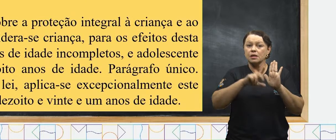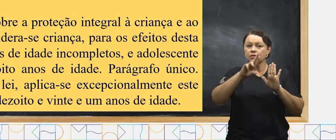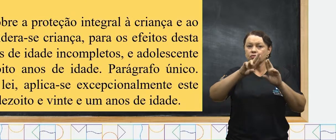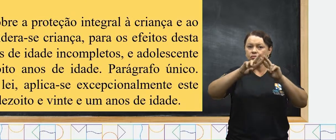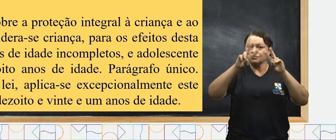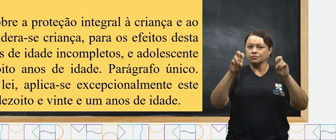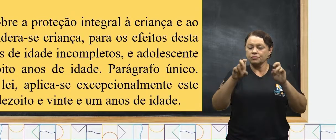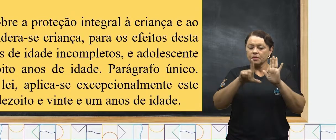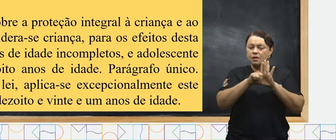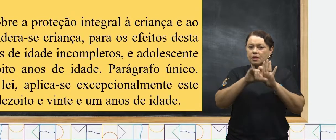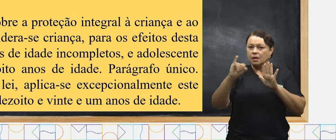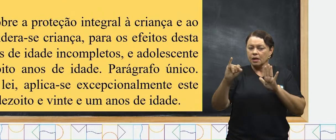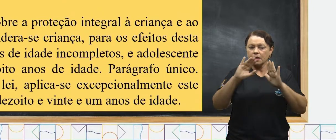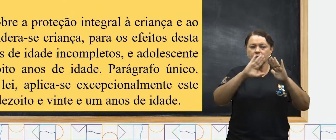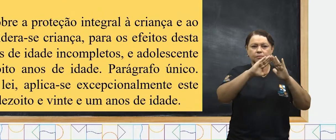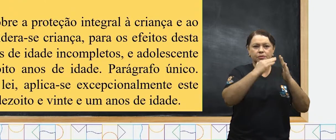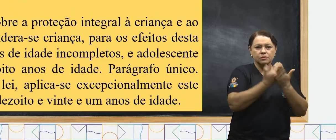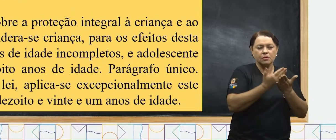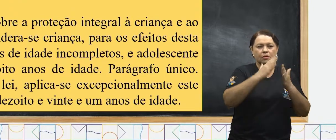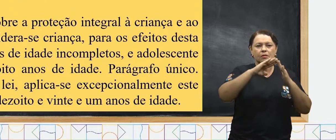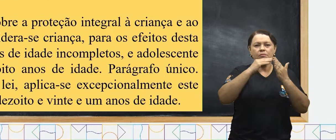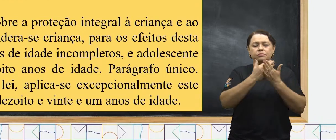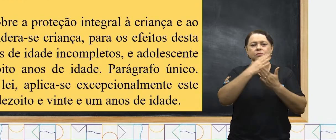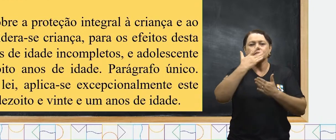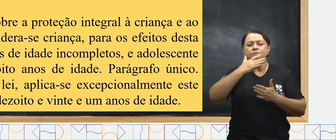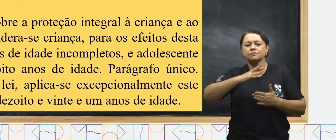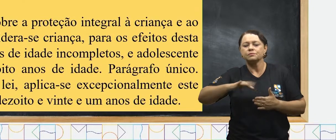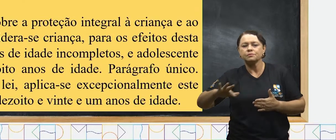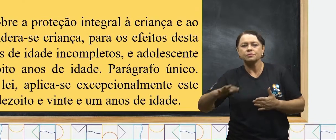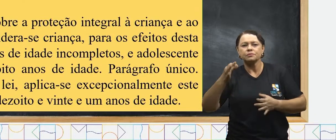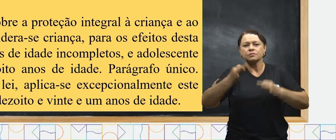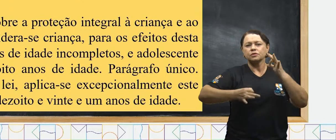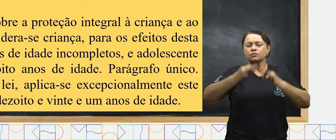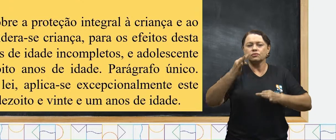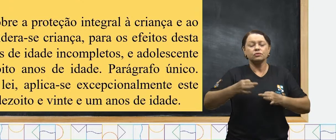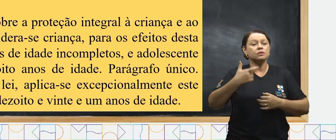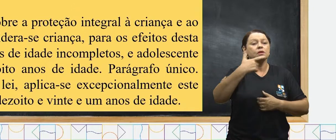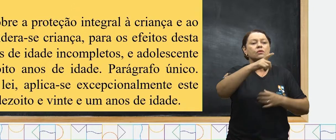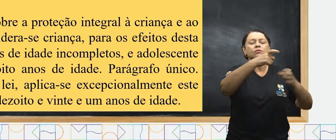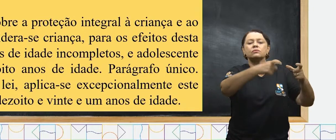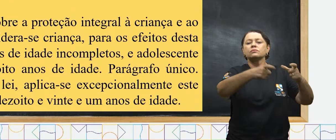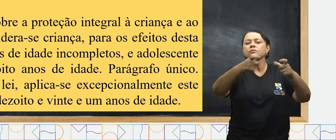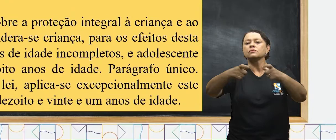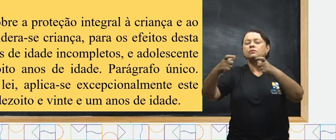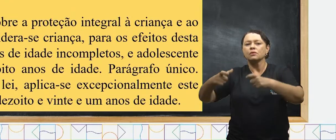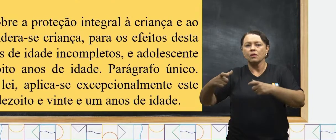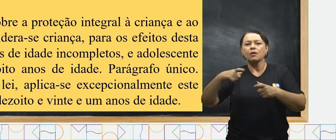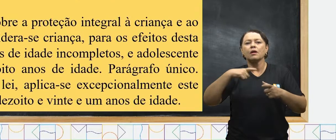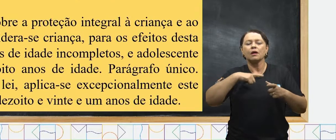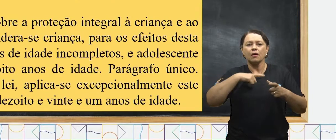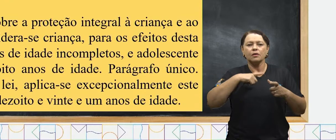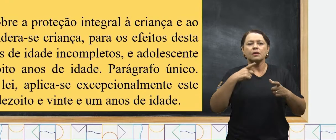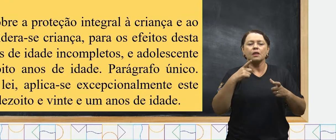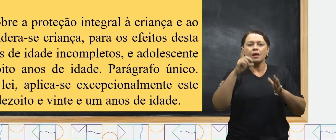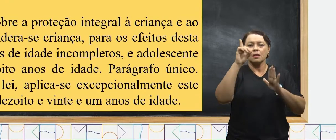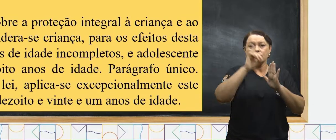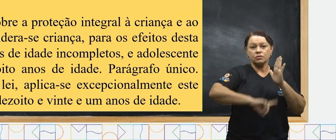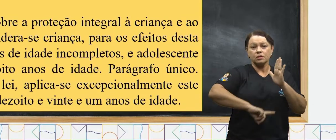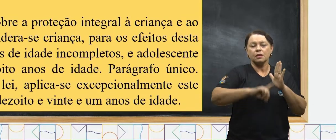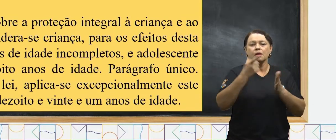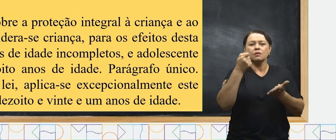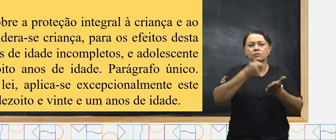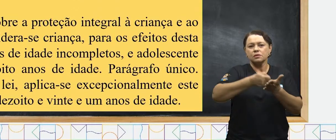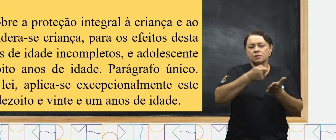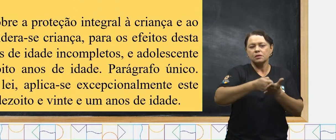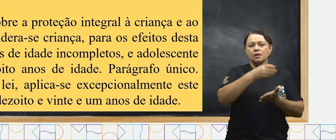em escolas, creches, fóruns e qualquer outro órgão que trate de direitos de crianças